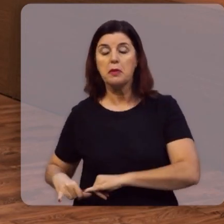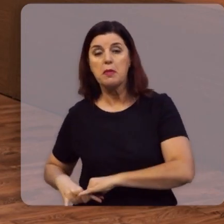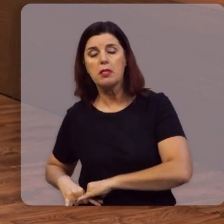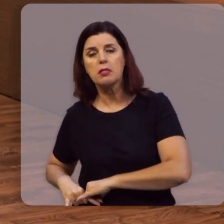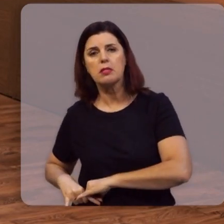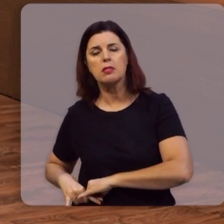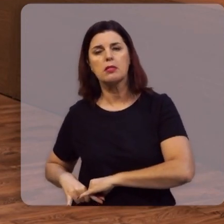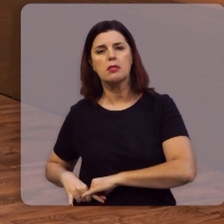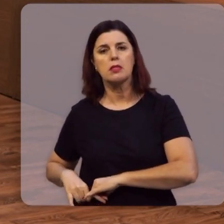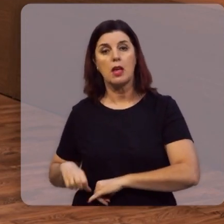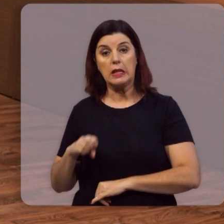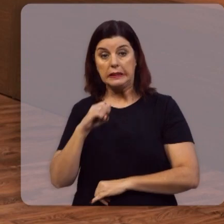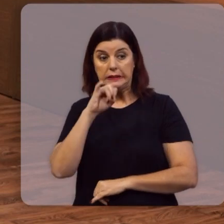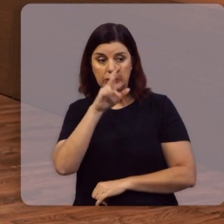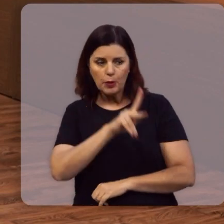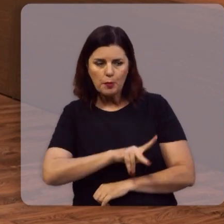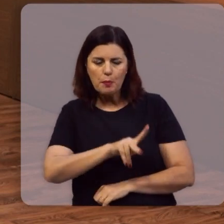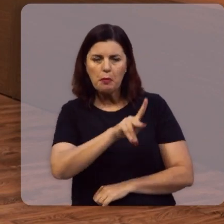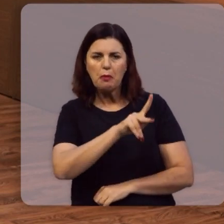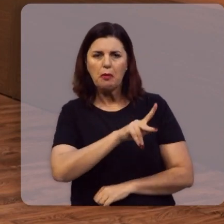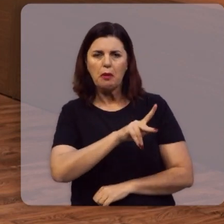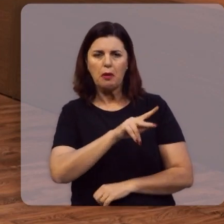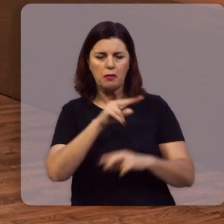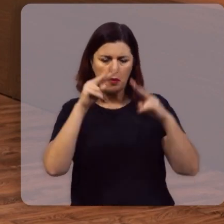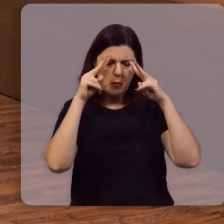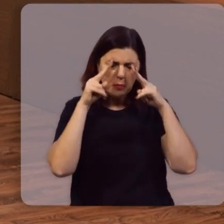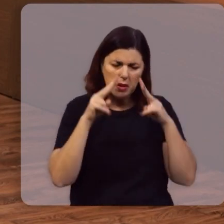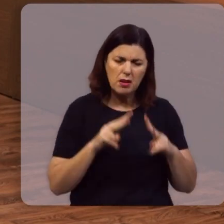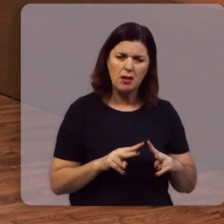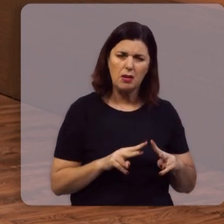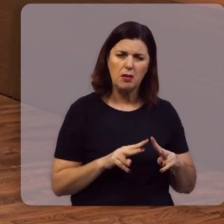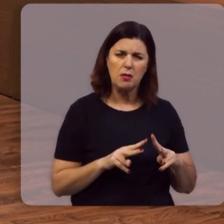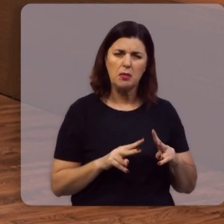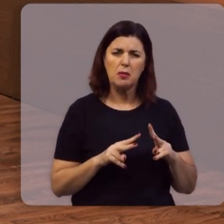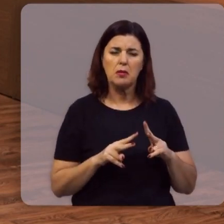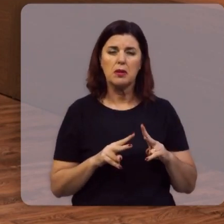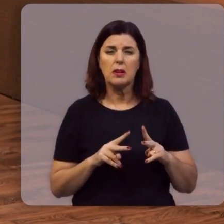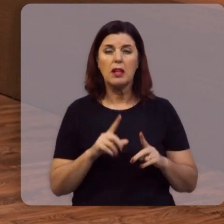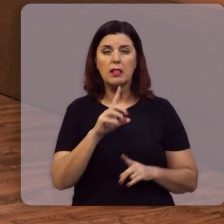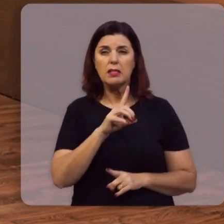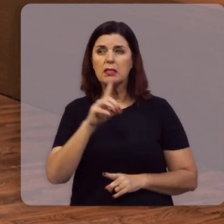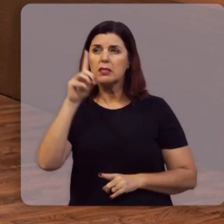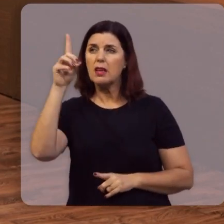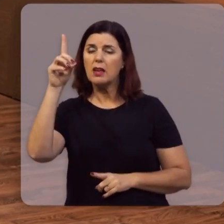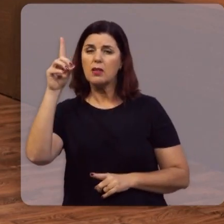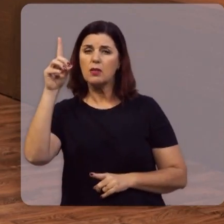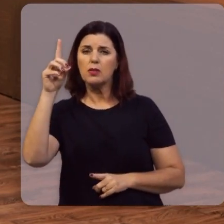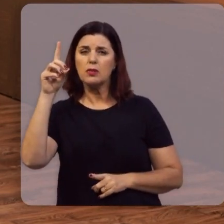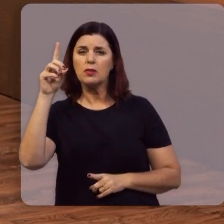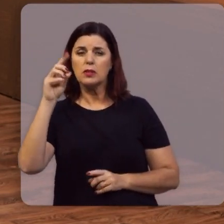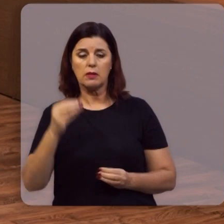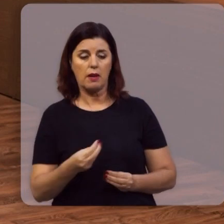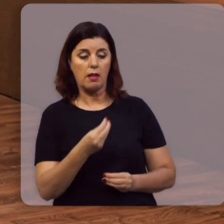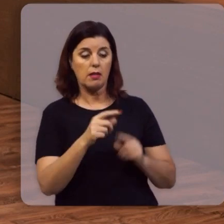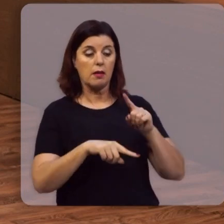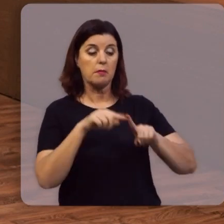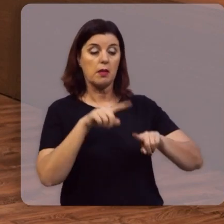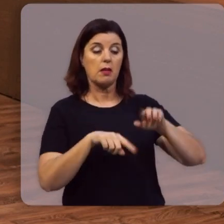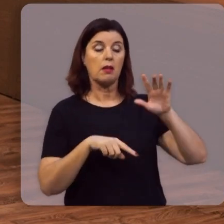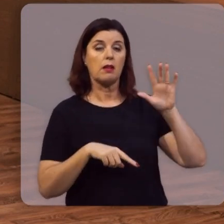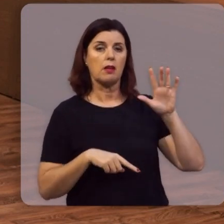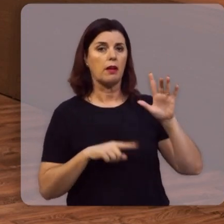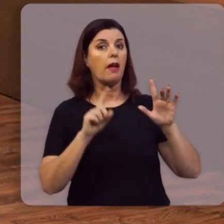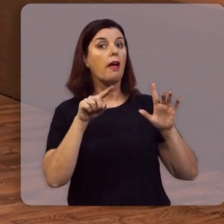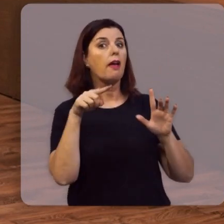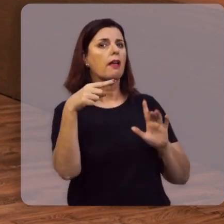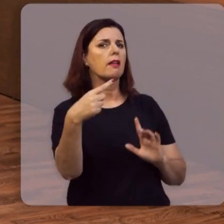sofrimento, se o povo de Deus se humilhar, então Deus vai fazer promessas. Então,